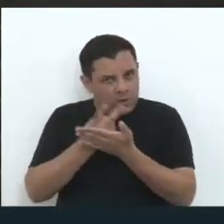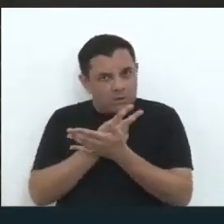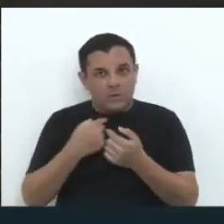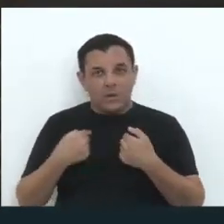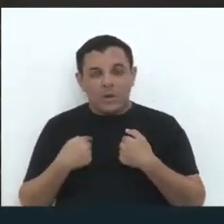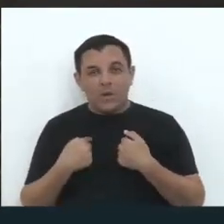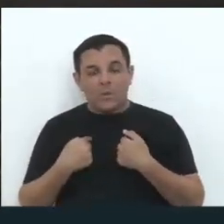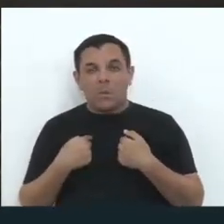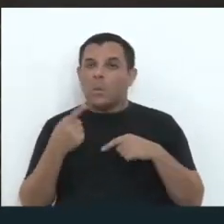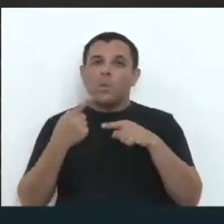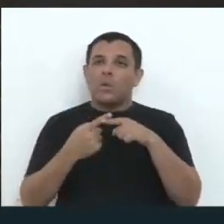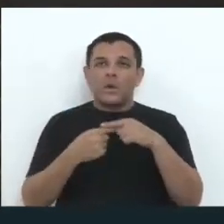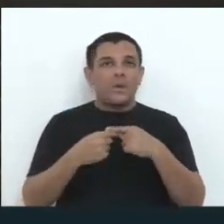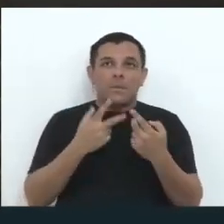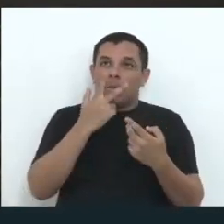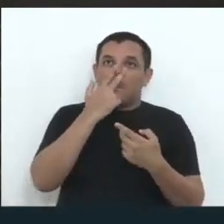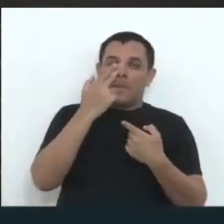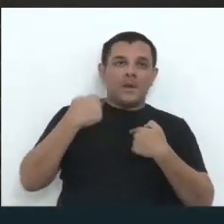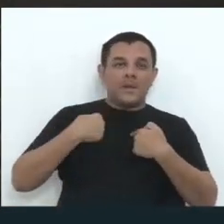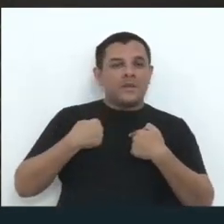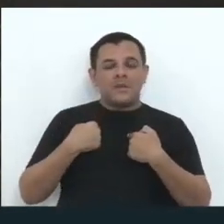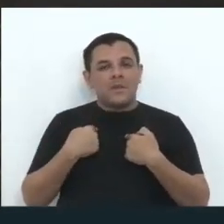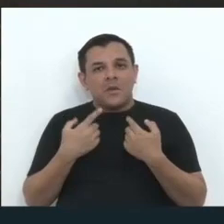porque dá a impressão que a gente está